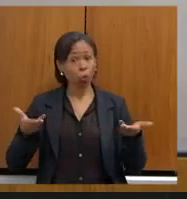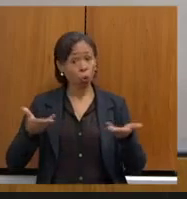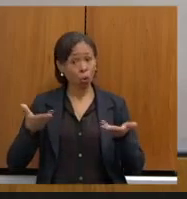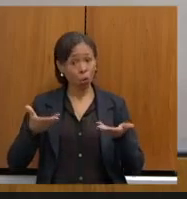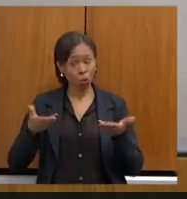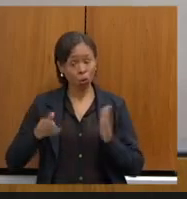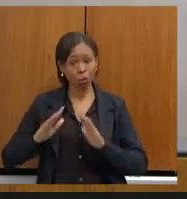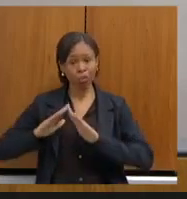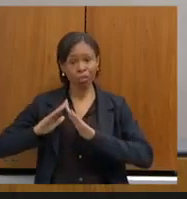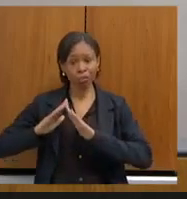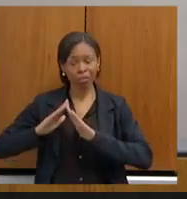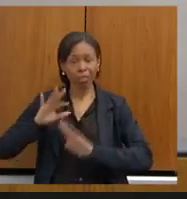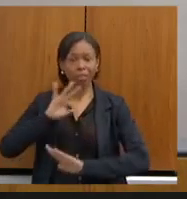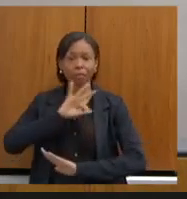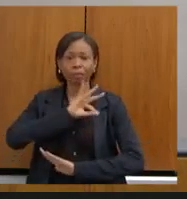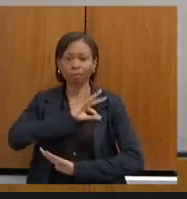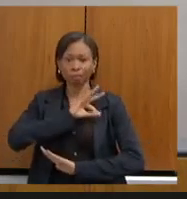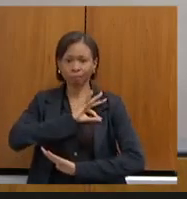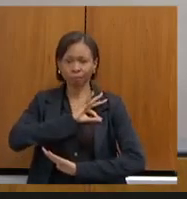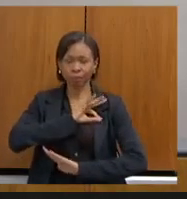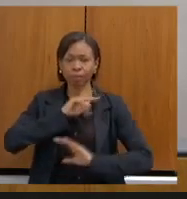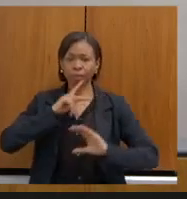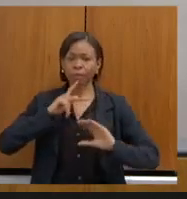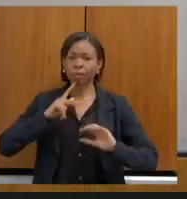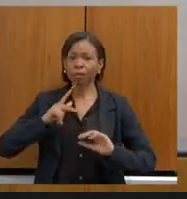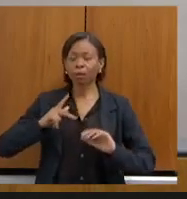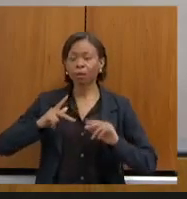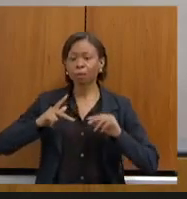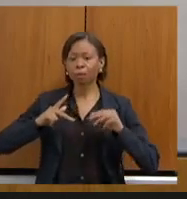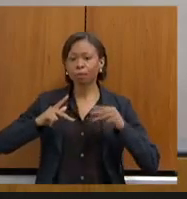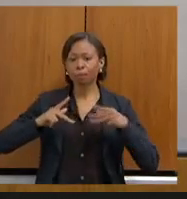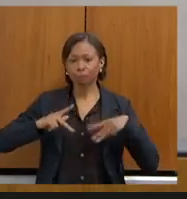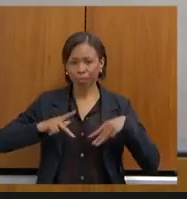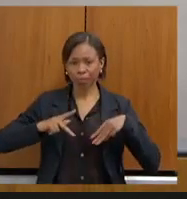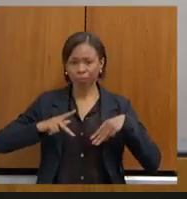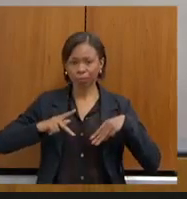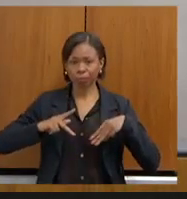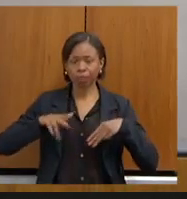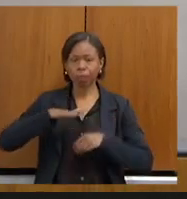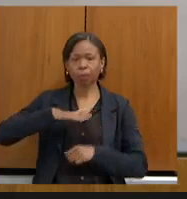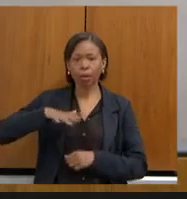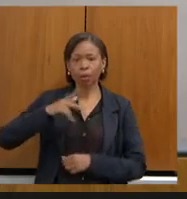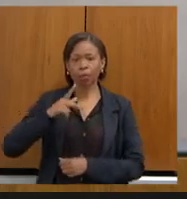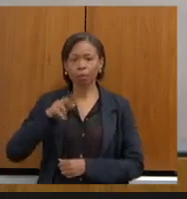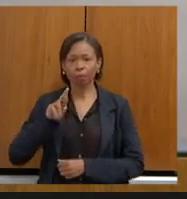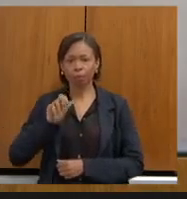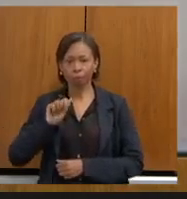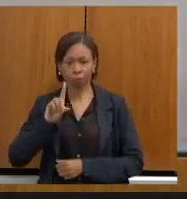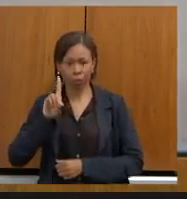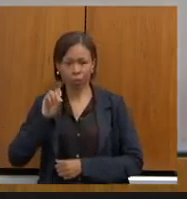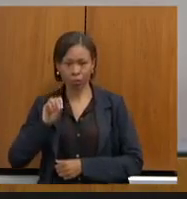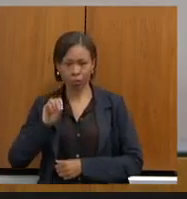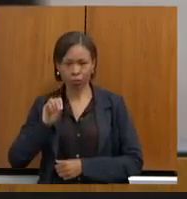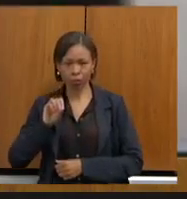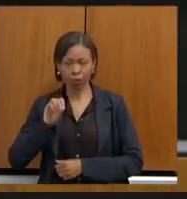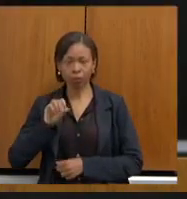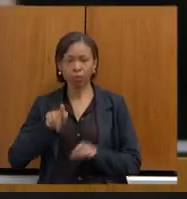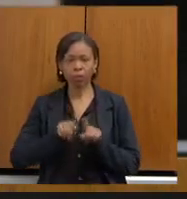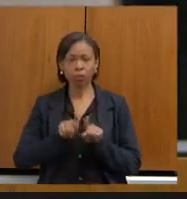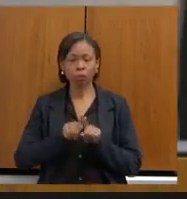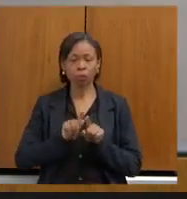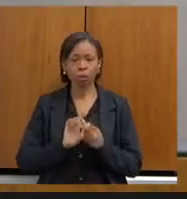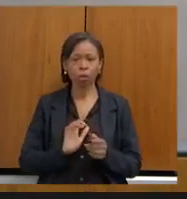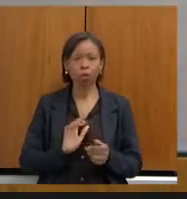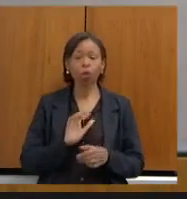de Polícia de militar do Prado Mineiro e o aspirante em 46